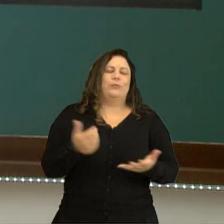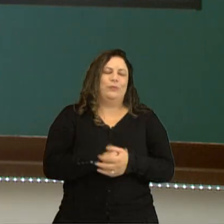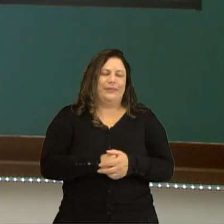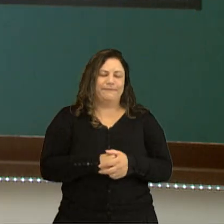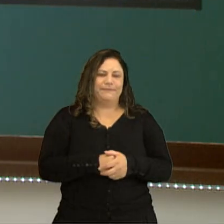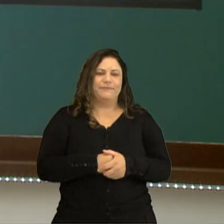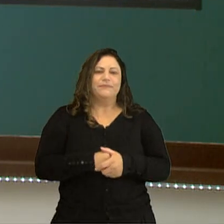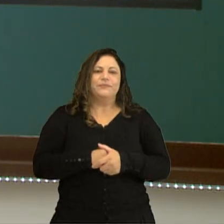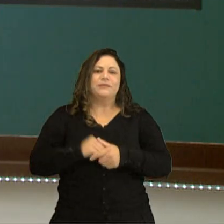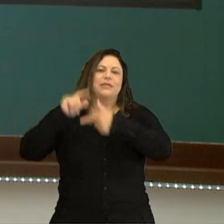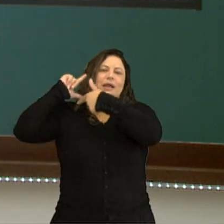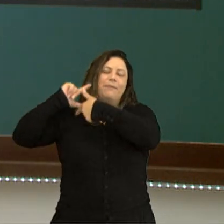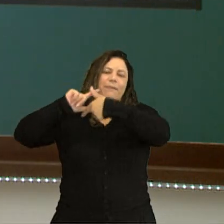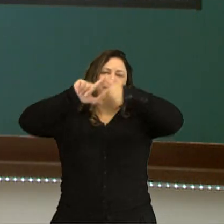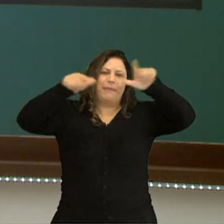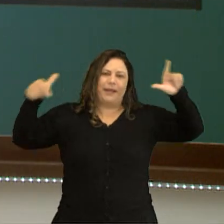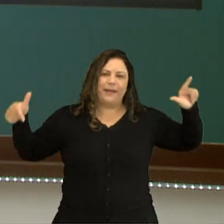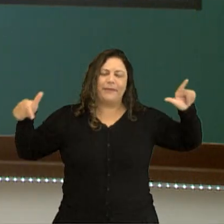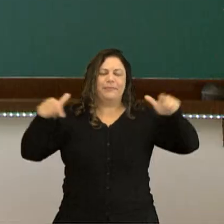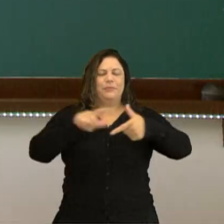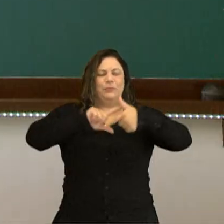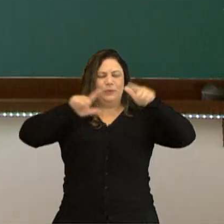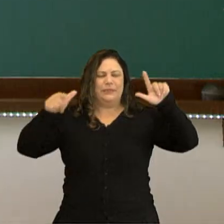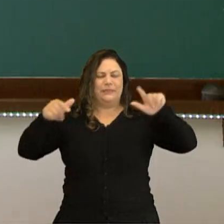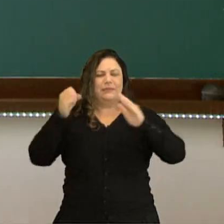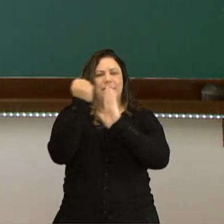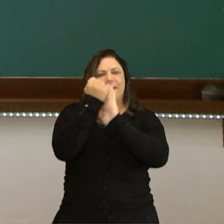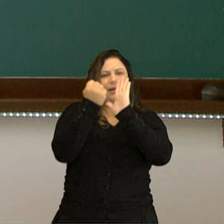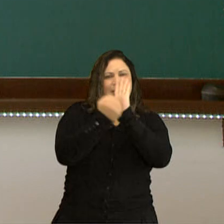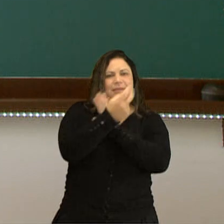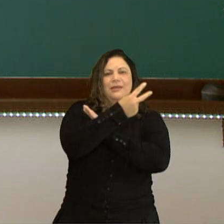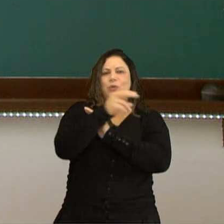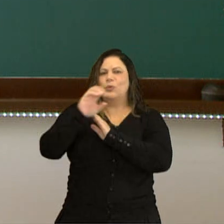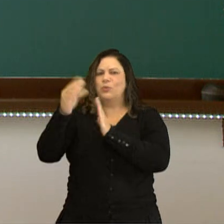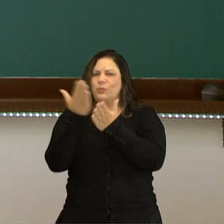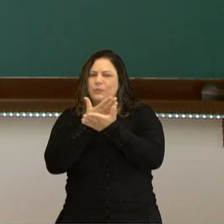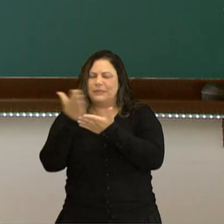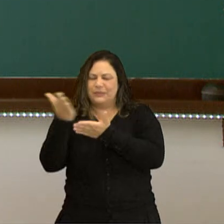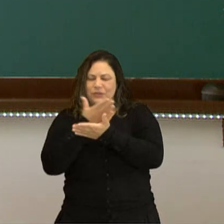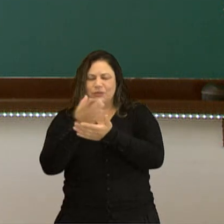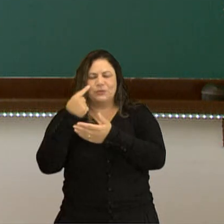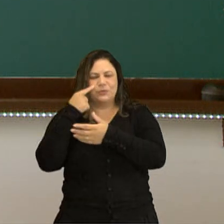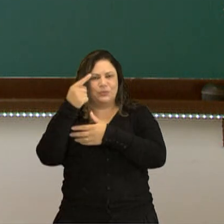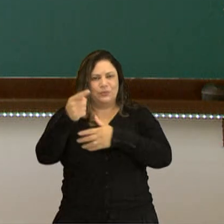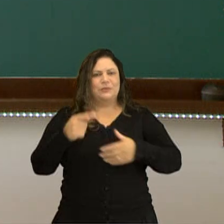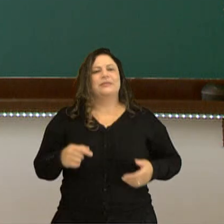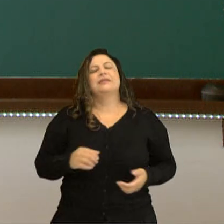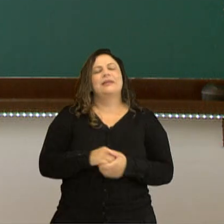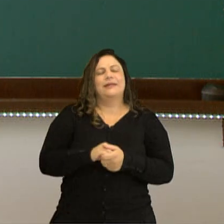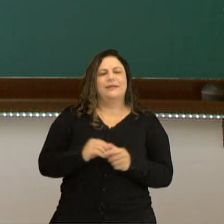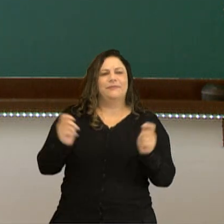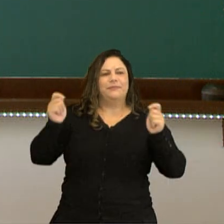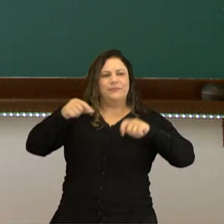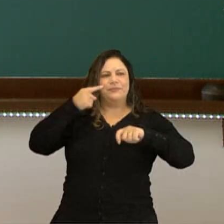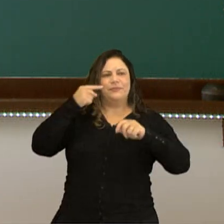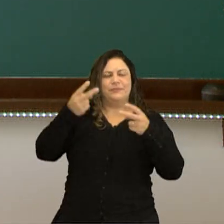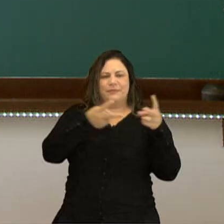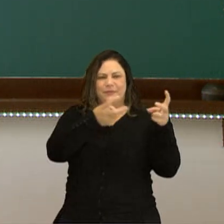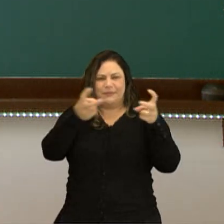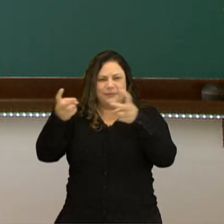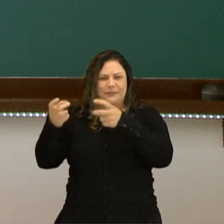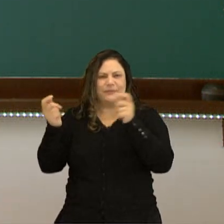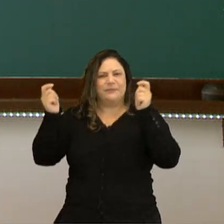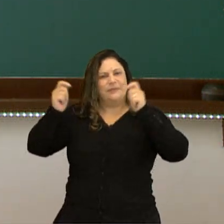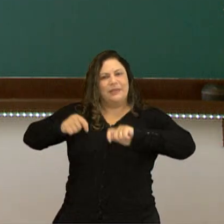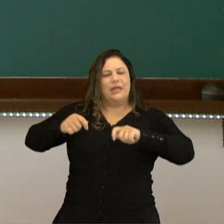do início do século XX, que esteve envolvida com aquela ideia do antropofagismo, né, se